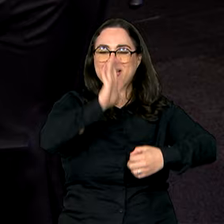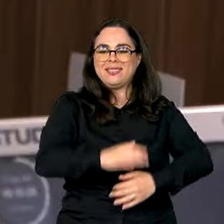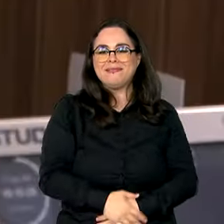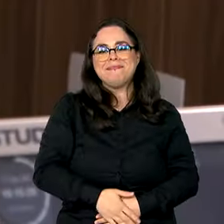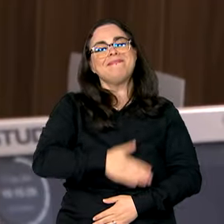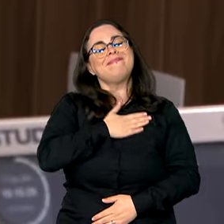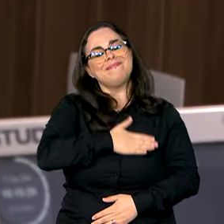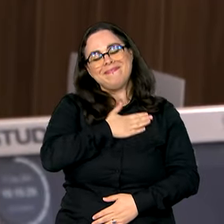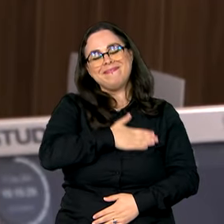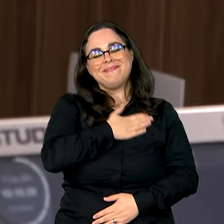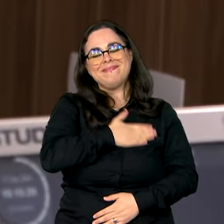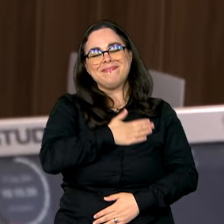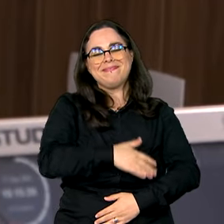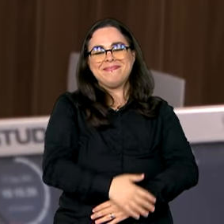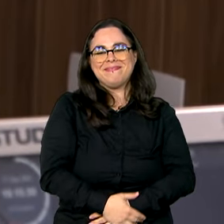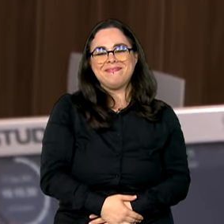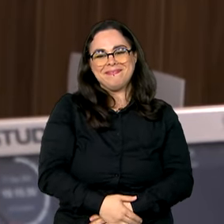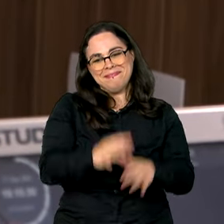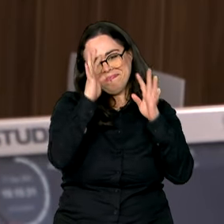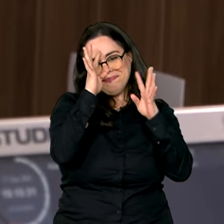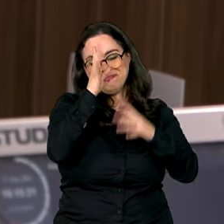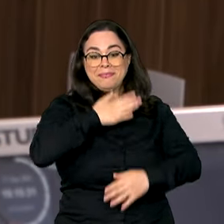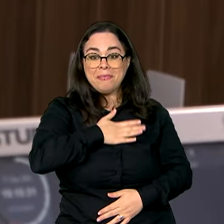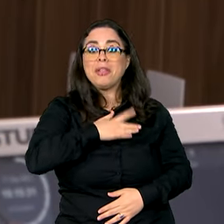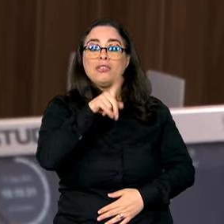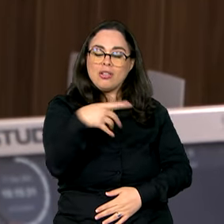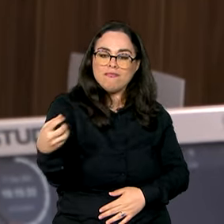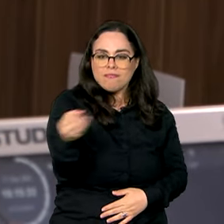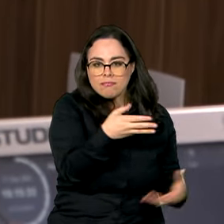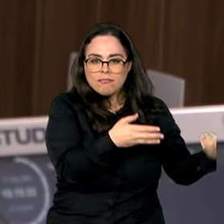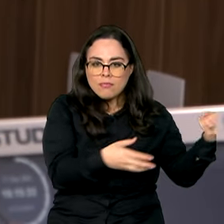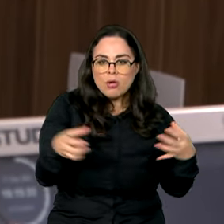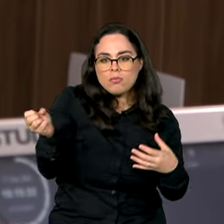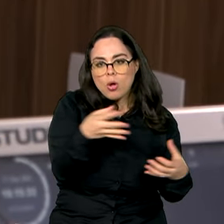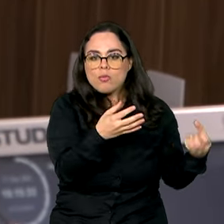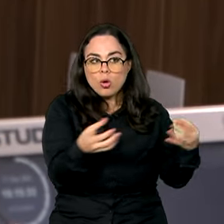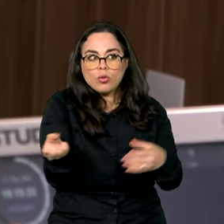Imagina, foi um grande prazer. Podemos atualizar as